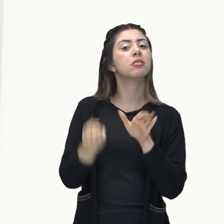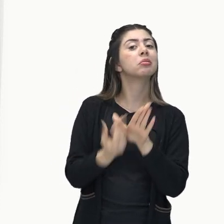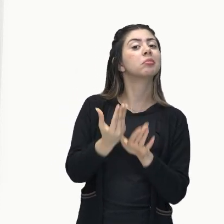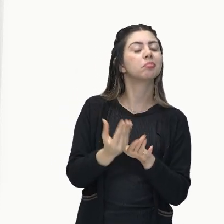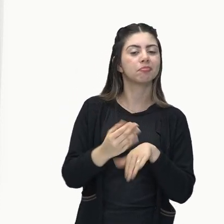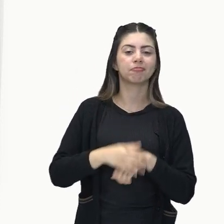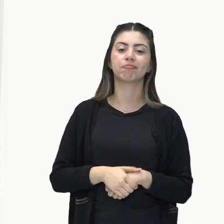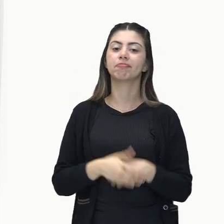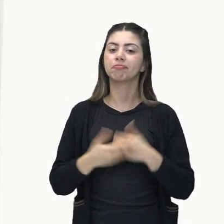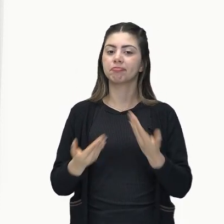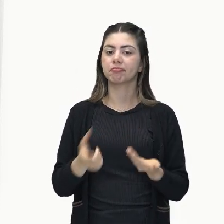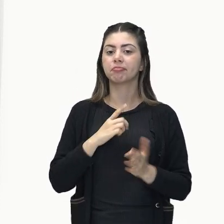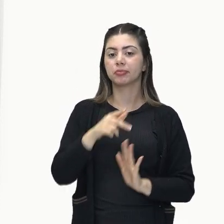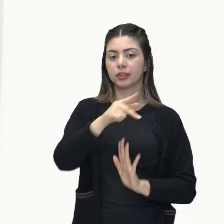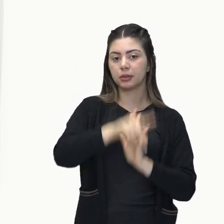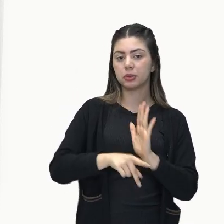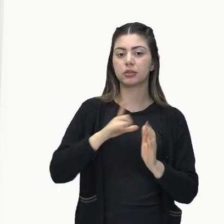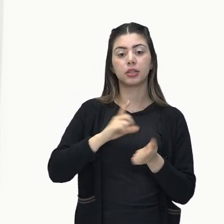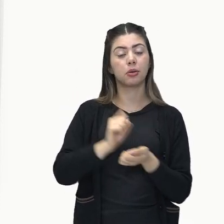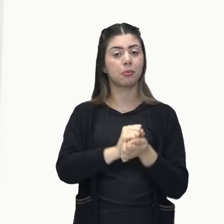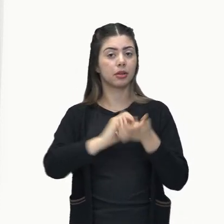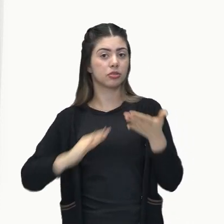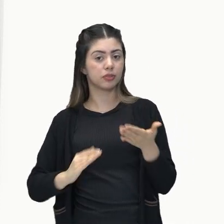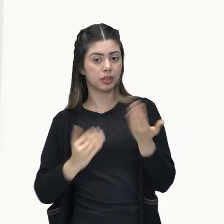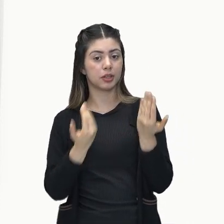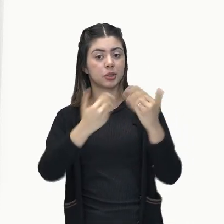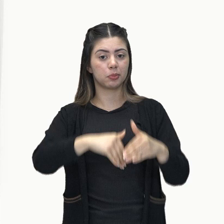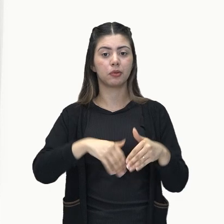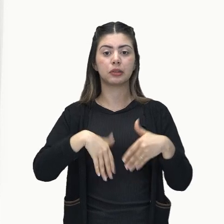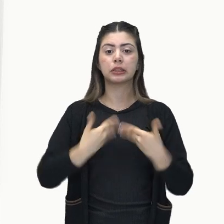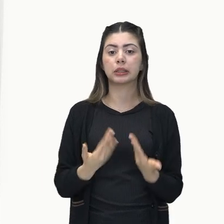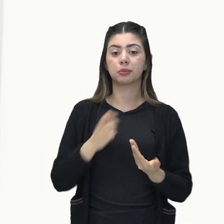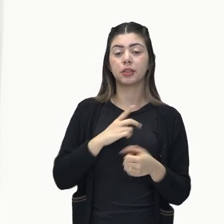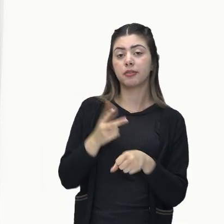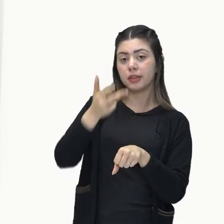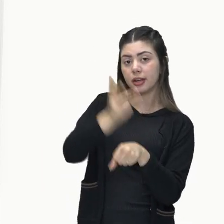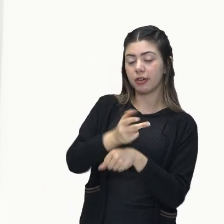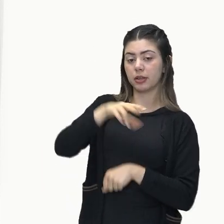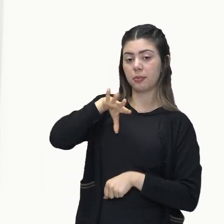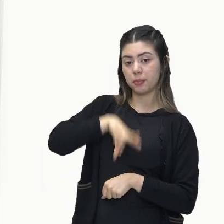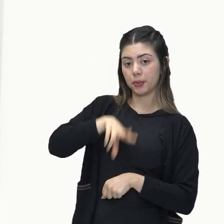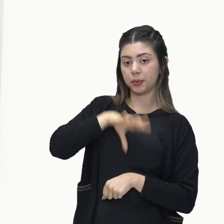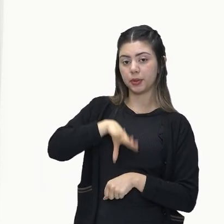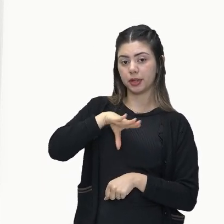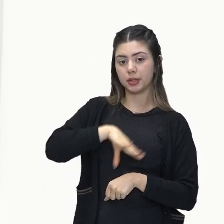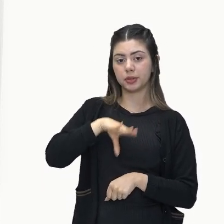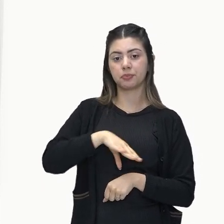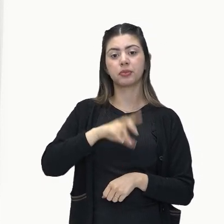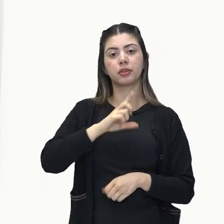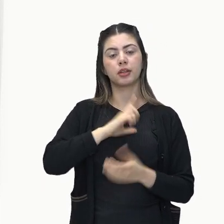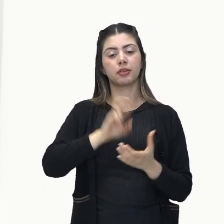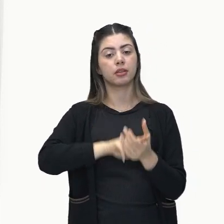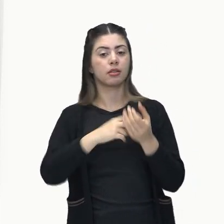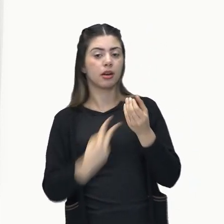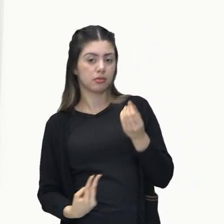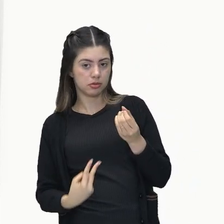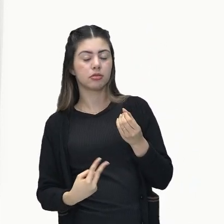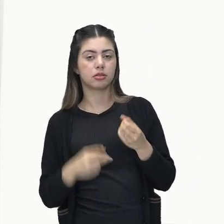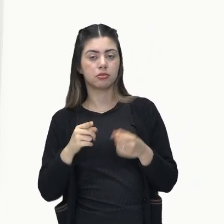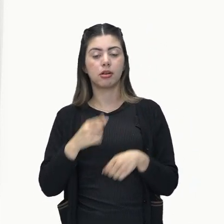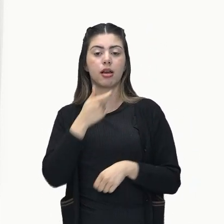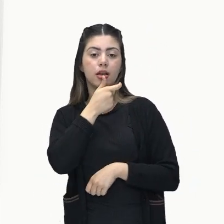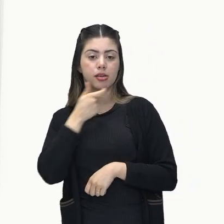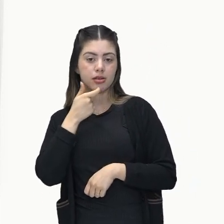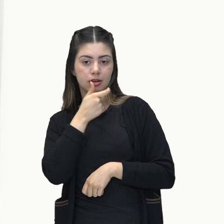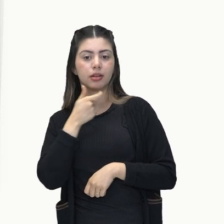O projeto, que serviu como atividade avaliativa, foi gravado em português e traduzido para a língua inglesa e produzido e gravado